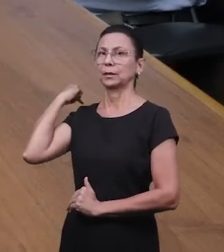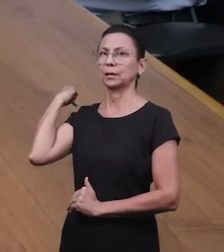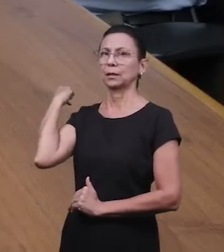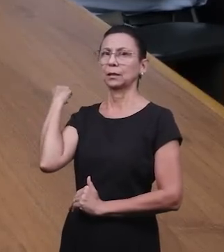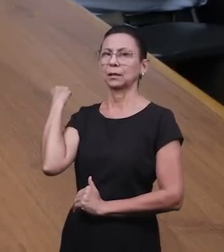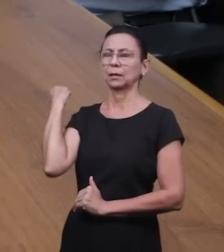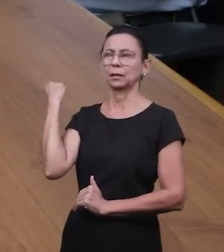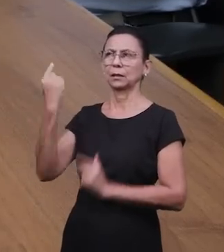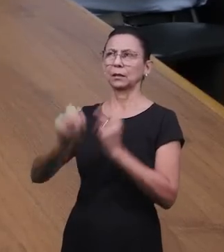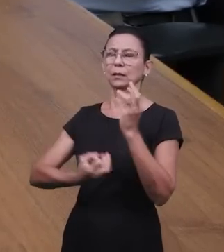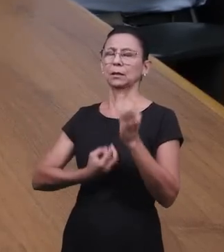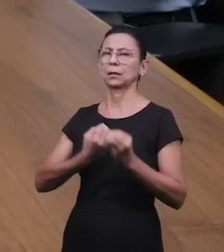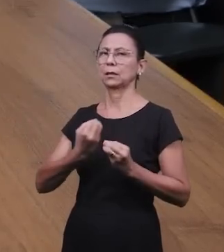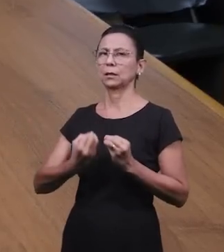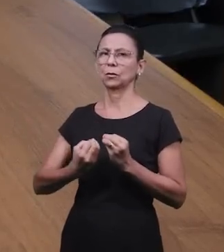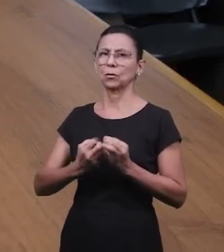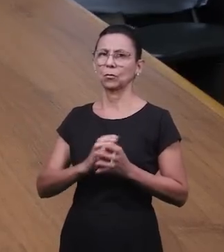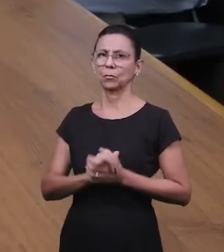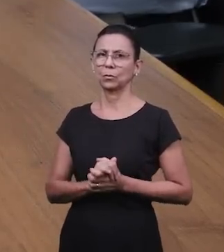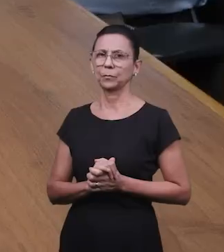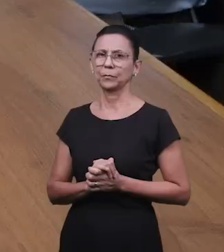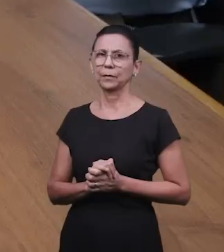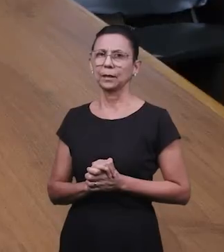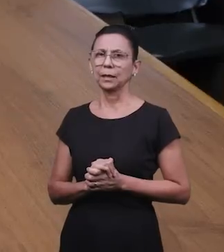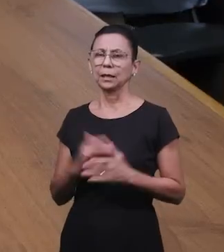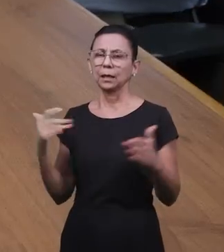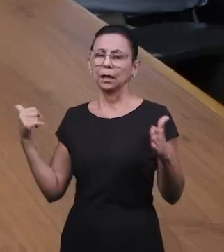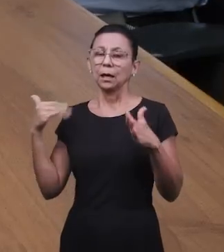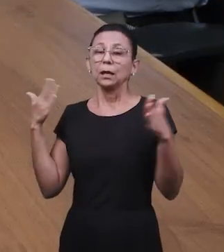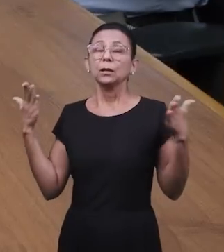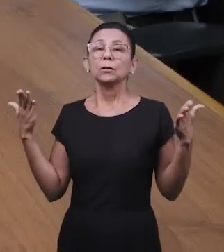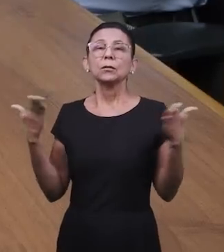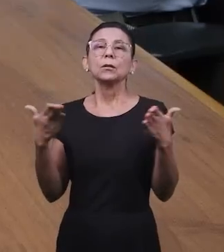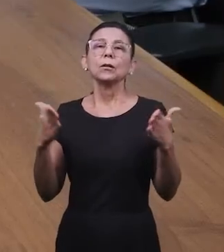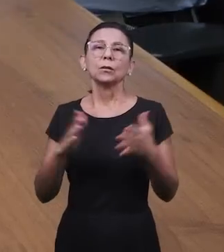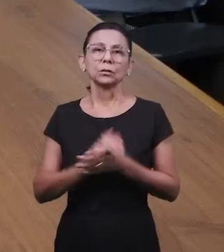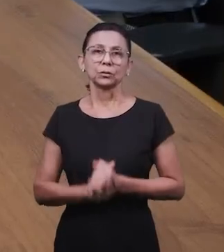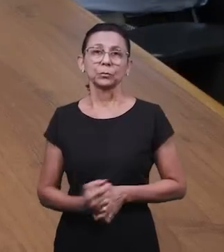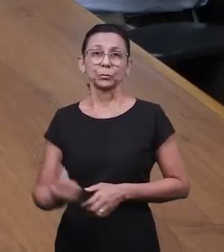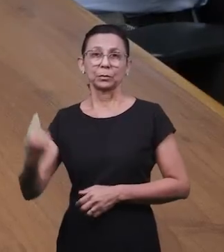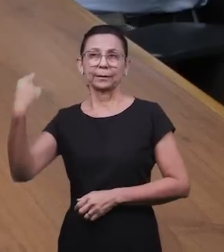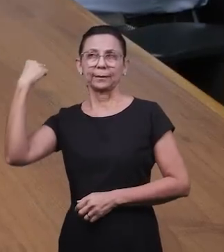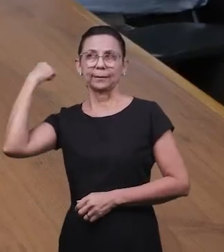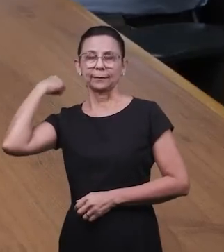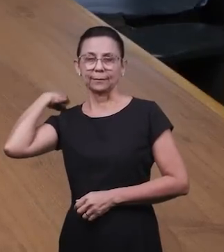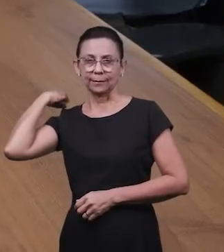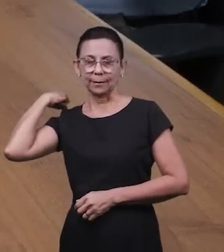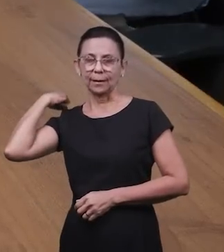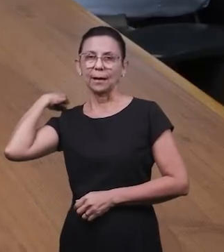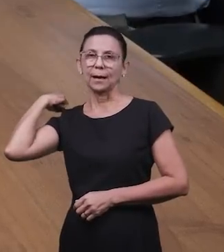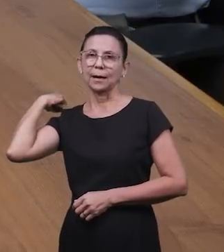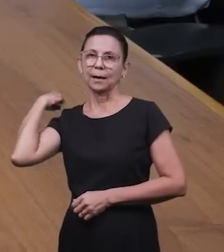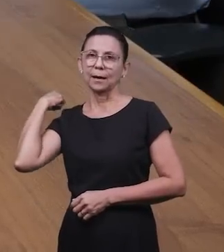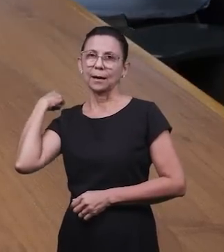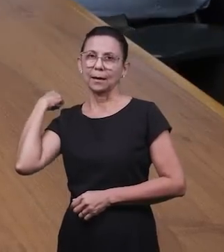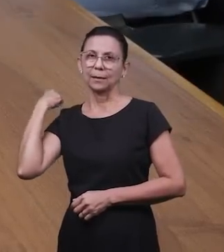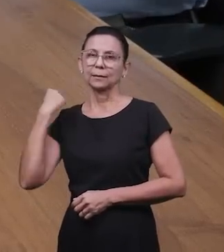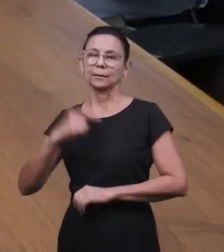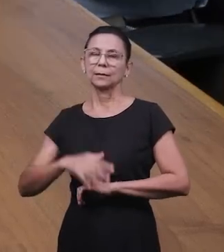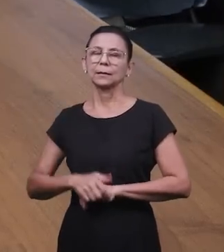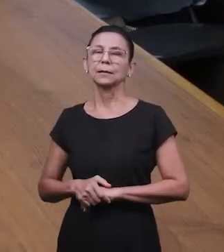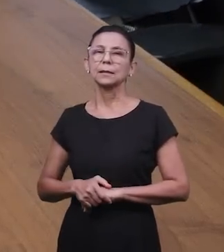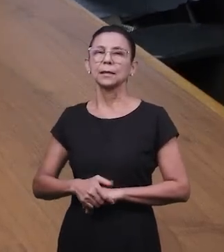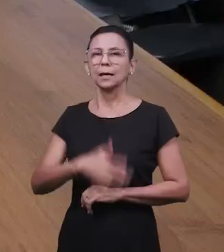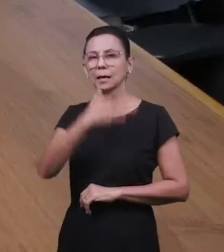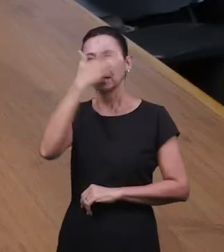falo sobre diversos aspectos, a perseguição, as arenas, e aqui eu já estou até, de certa forma,